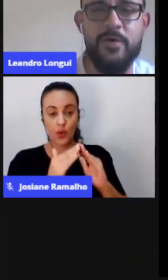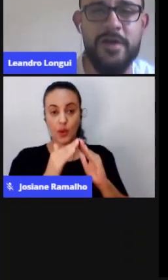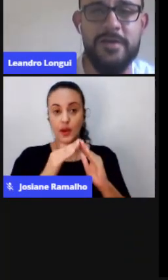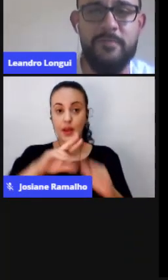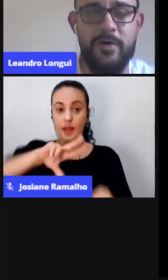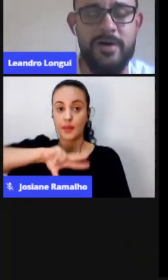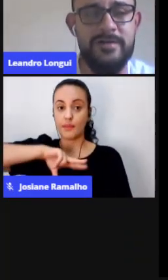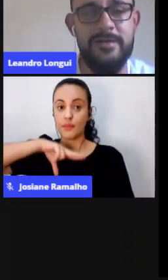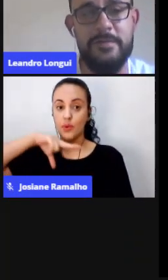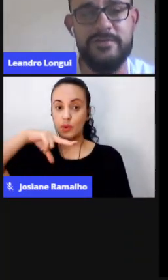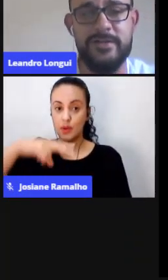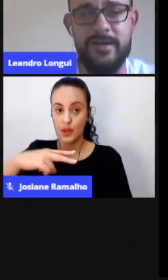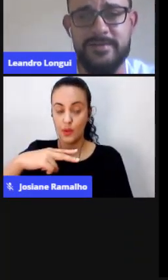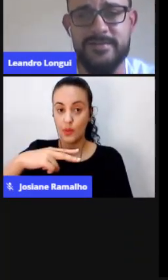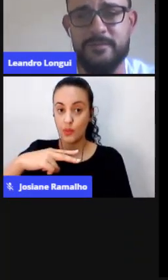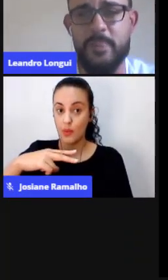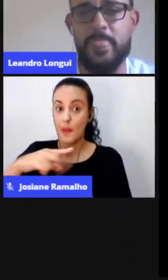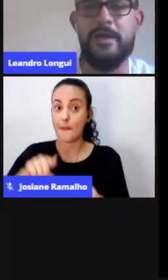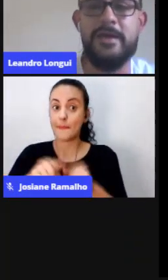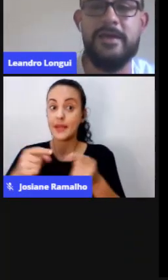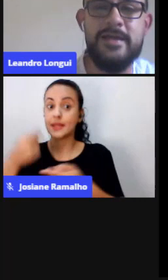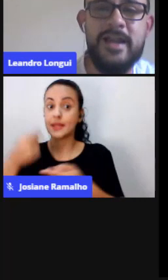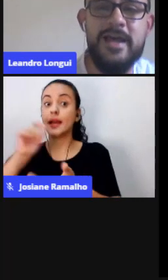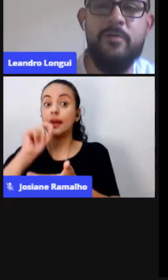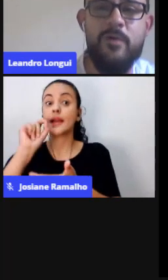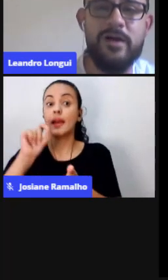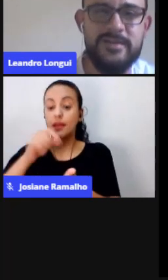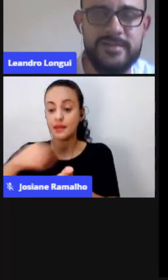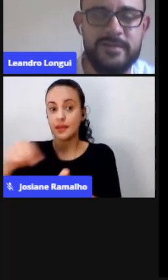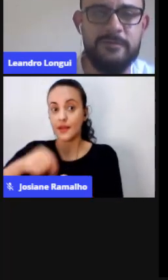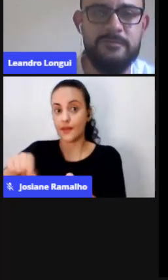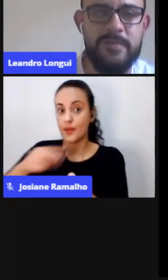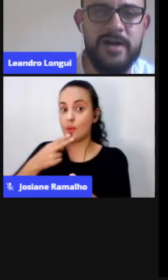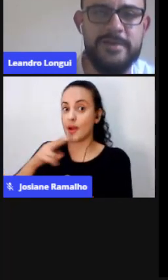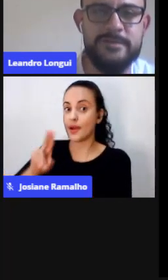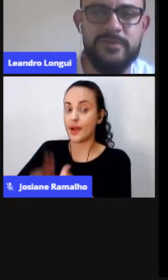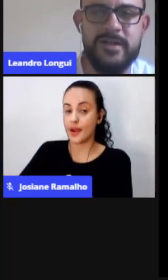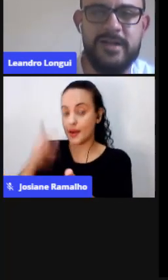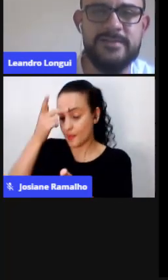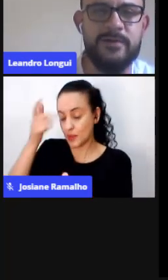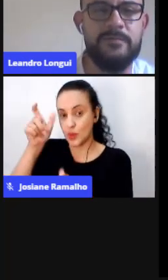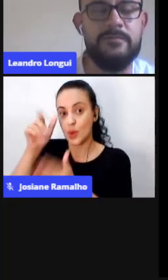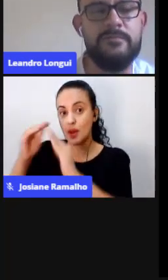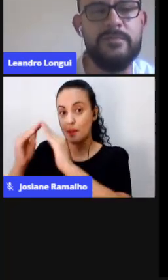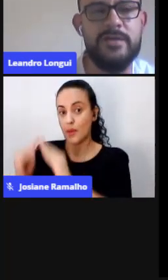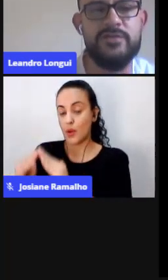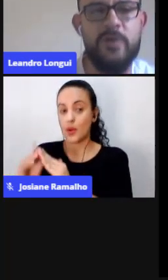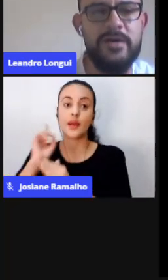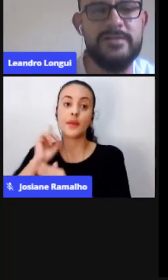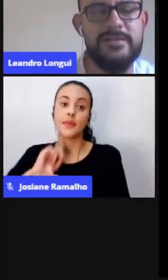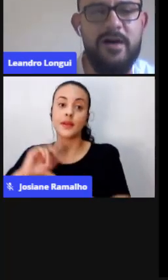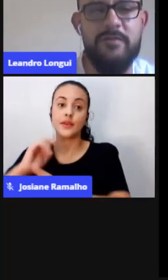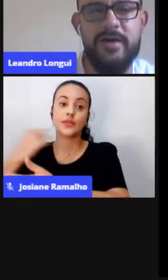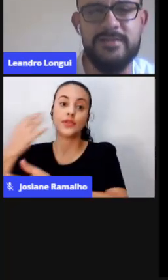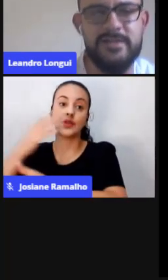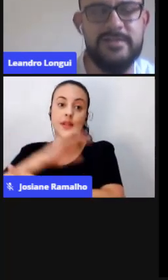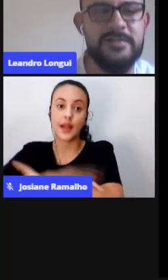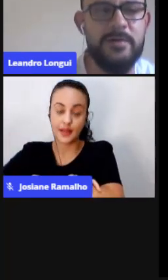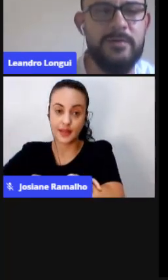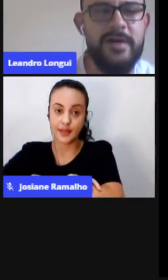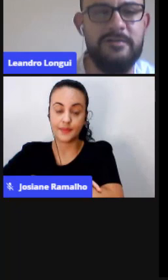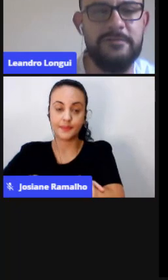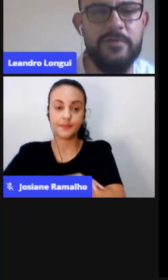a fez é alguém que mora em Minas Gerais. Leia com atenção para responder a questão. Só uma ressalva,